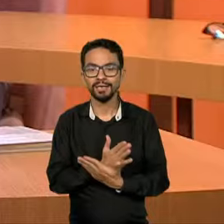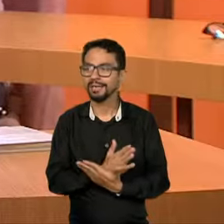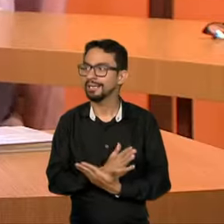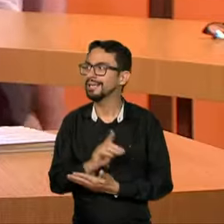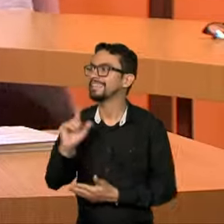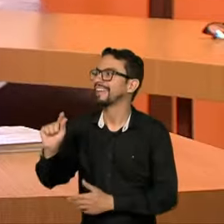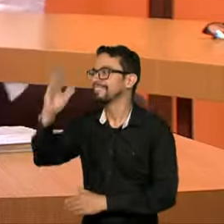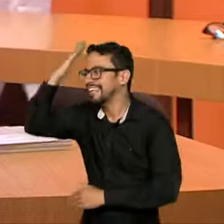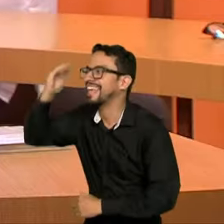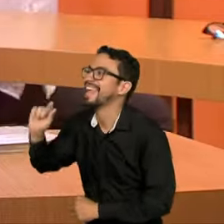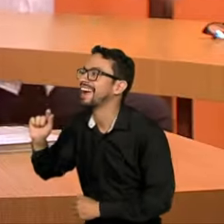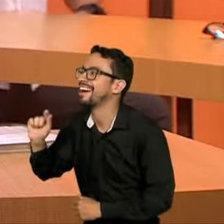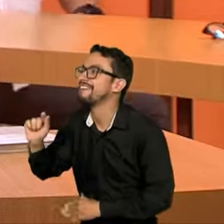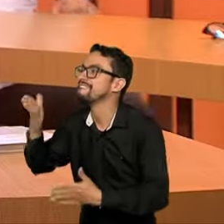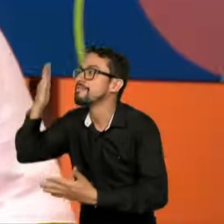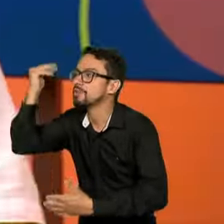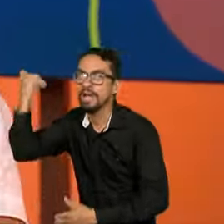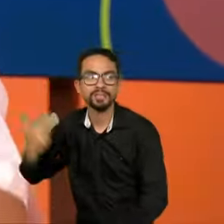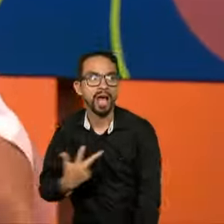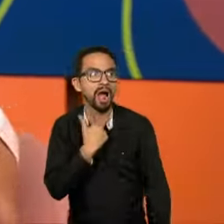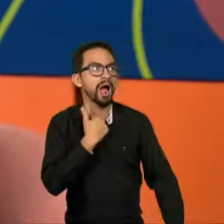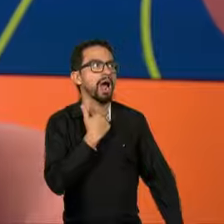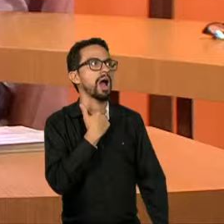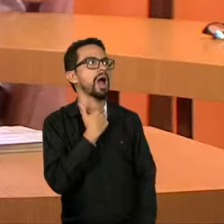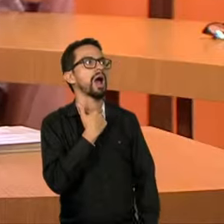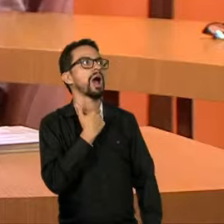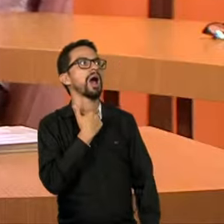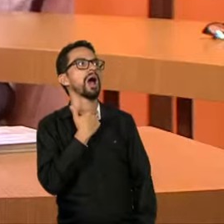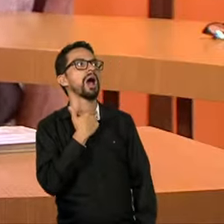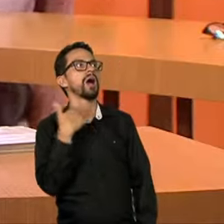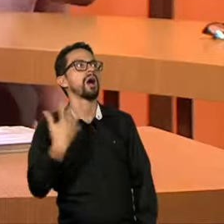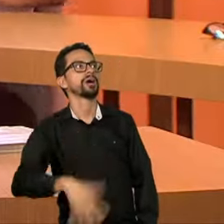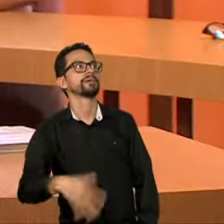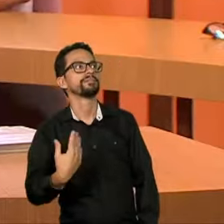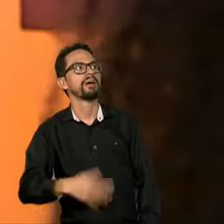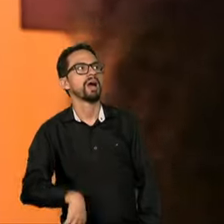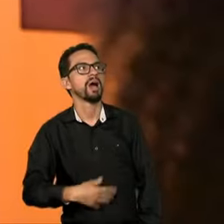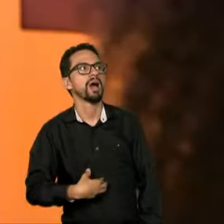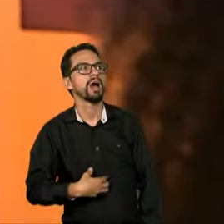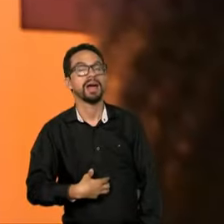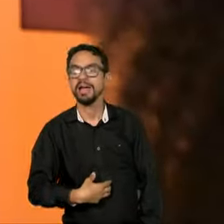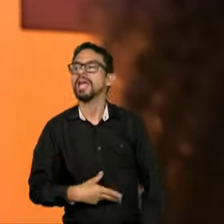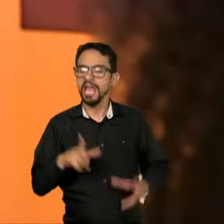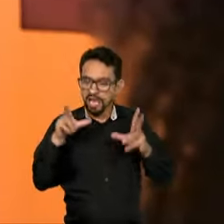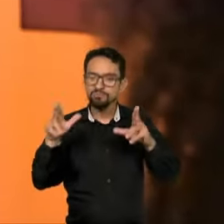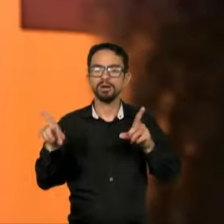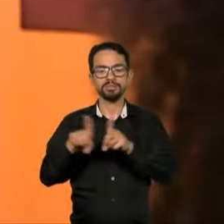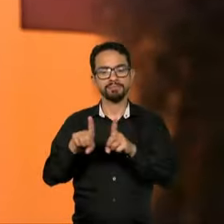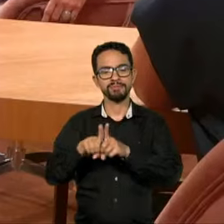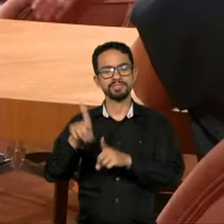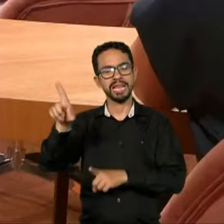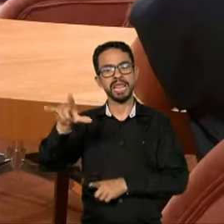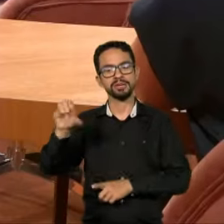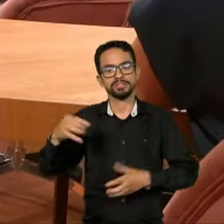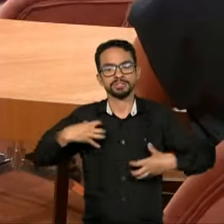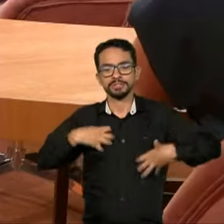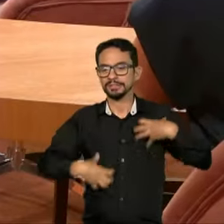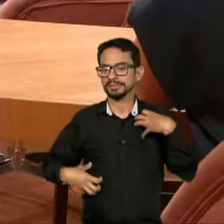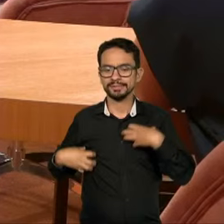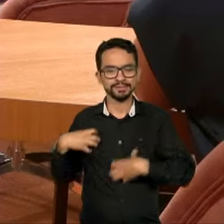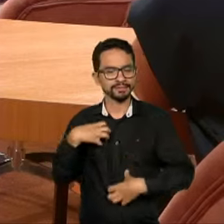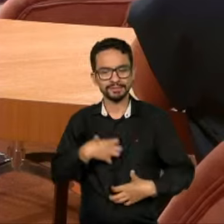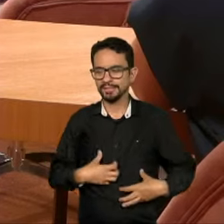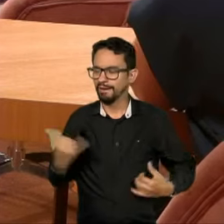tá aí hoje? Exatamente! Exatamente! Léo, eu quero saber! Eu sou igualzinho a você. Ai, que nervos. Não, uma vez dá. Eu falava